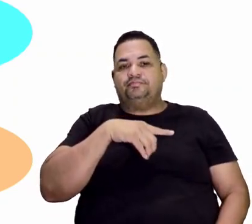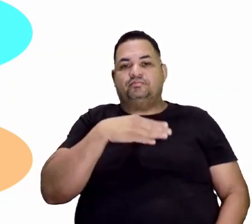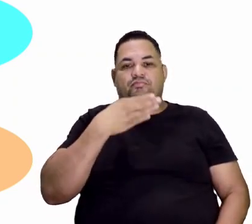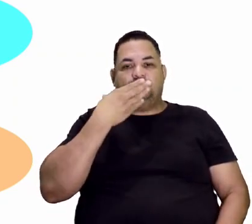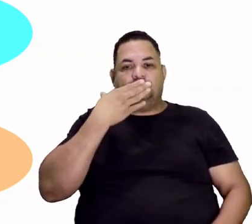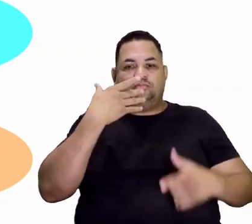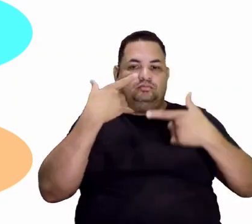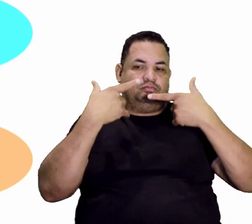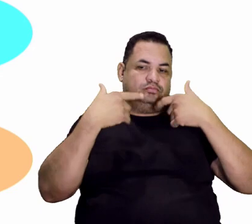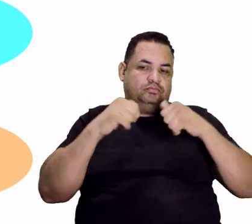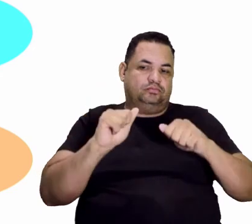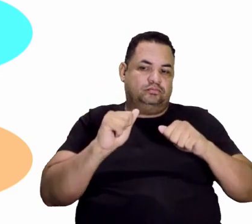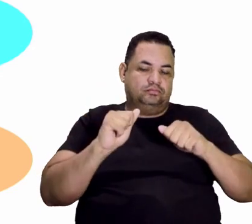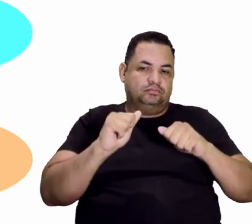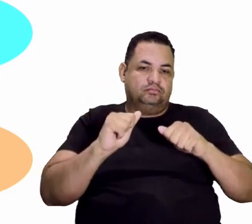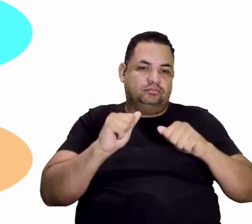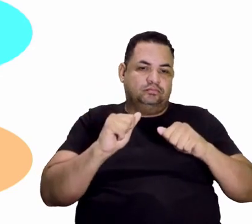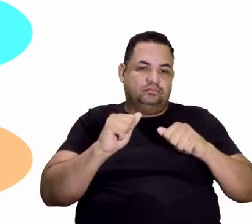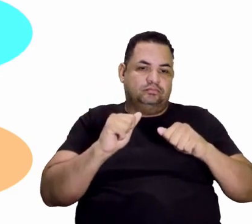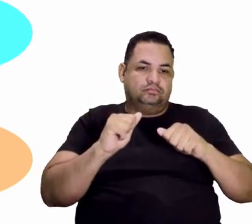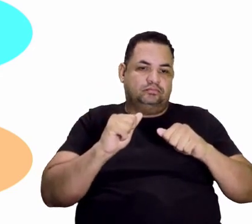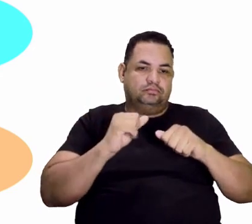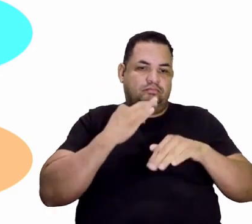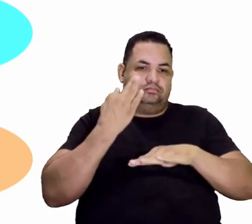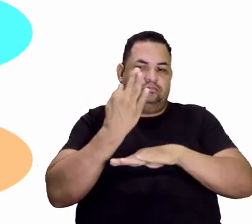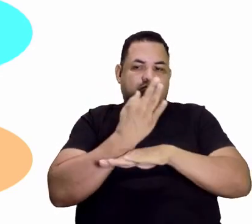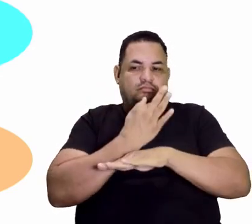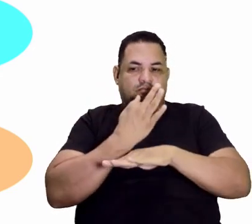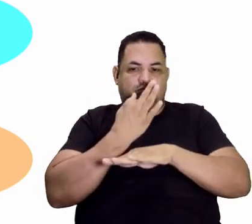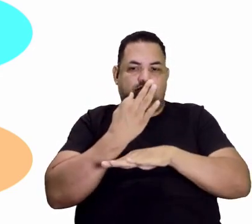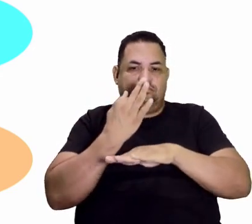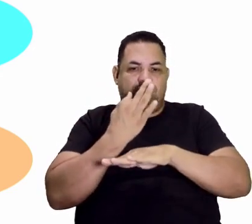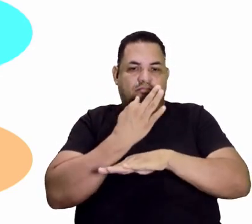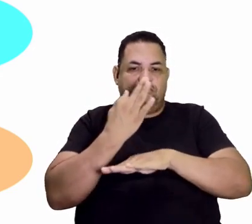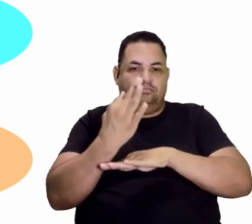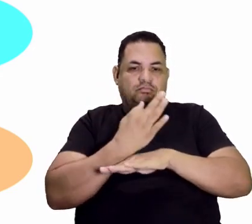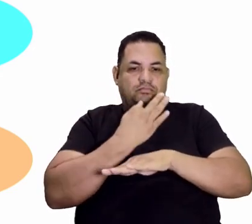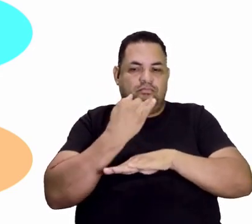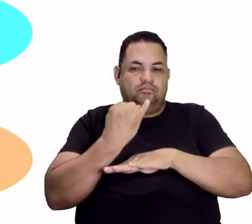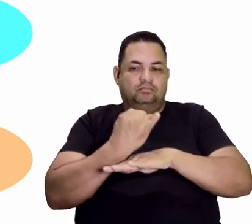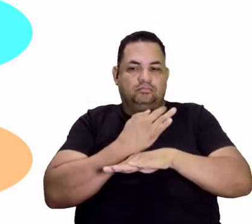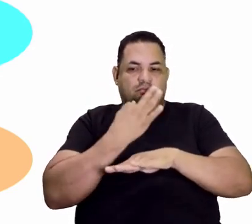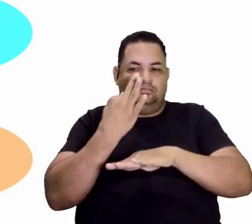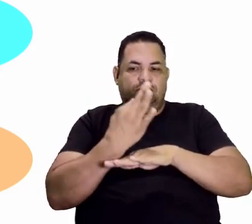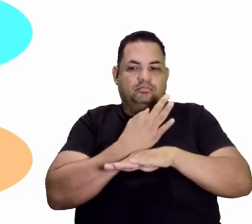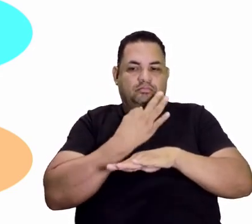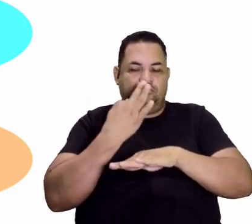os tipos de linguagem, que é a linguagem formal, que é o uso